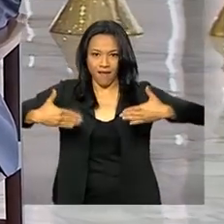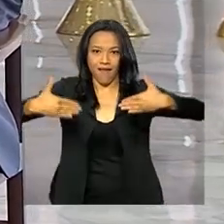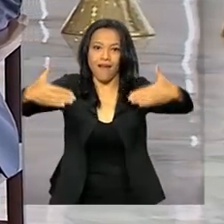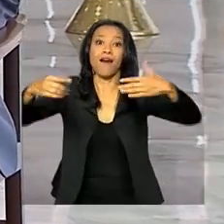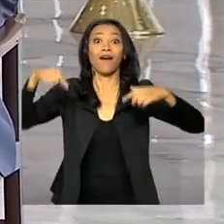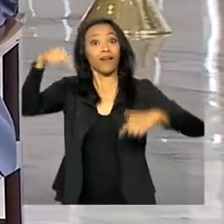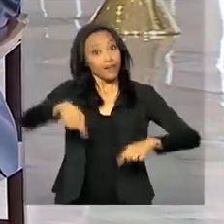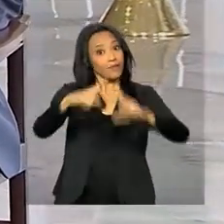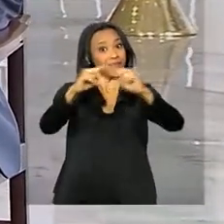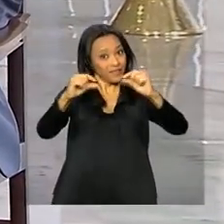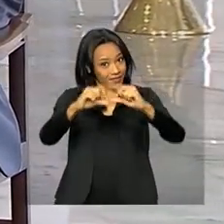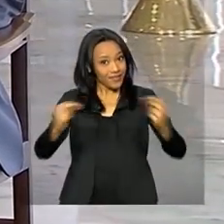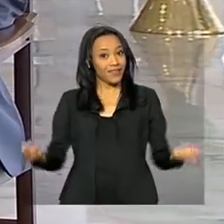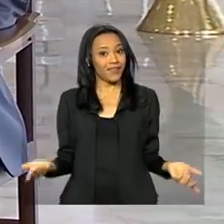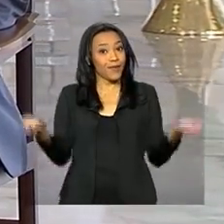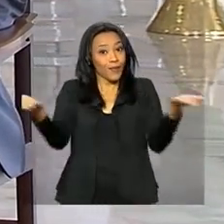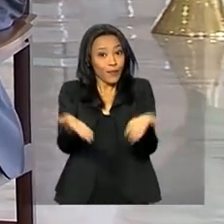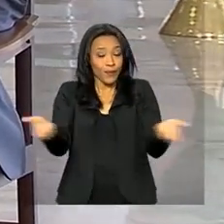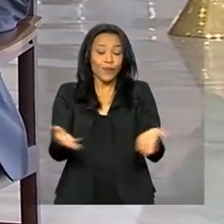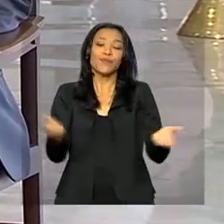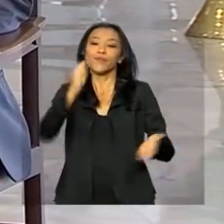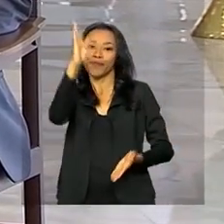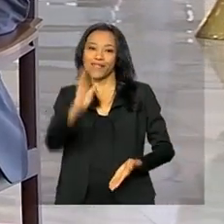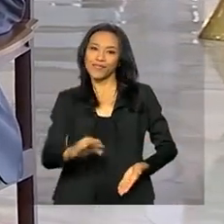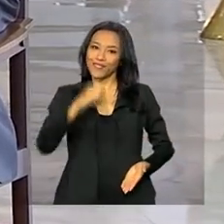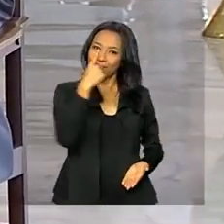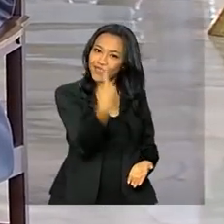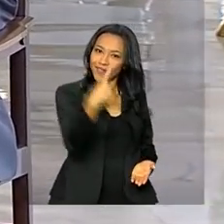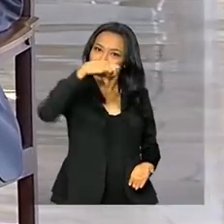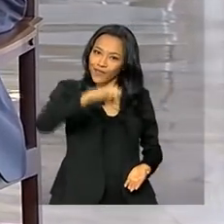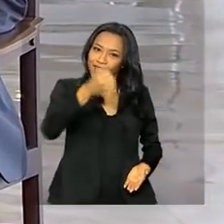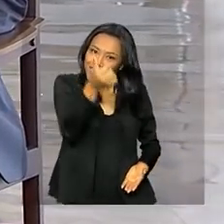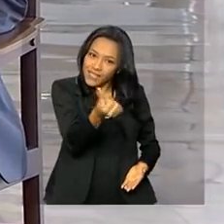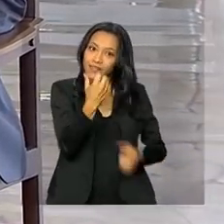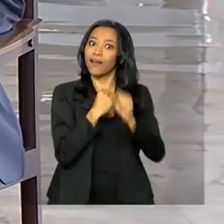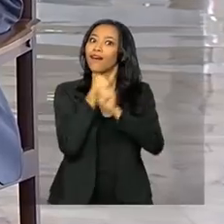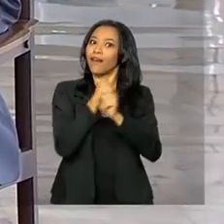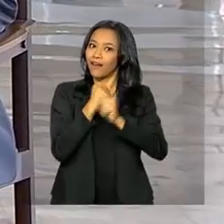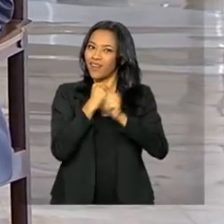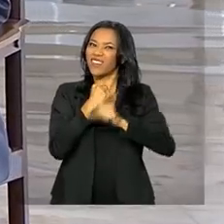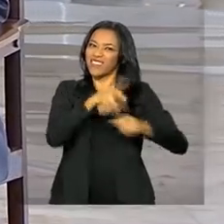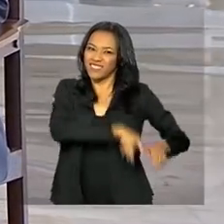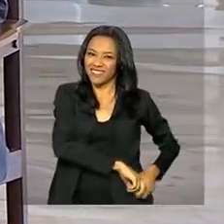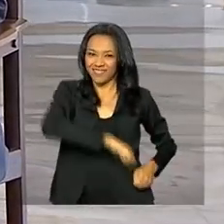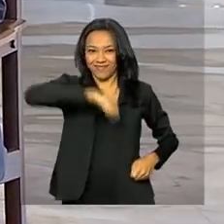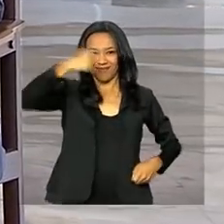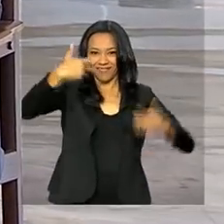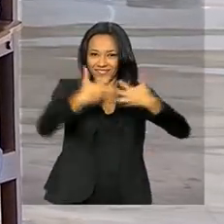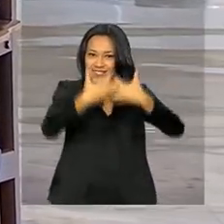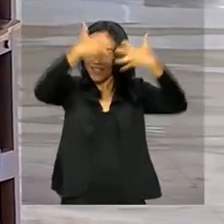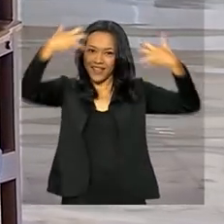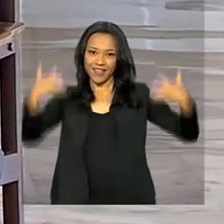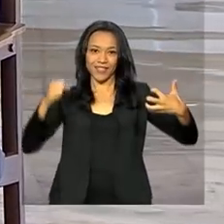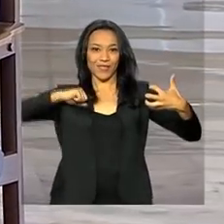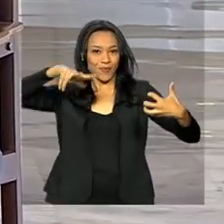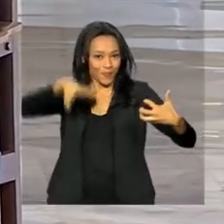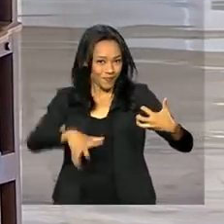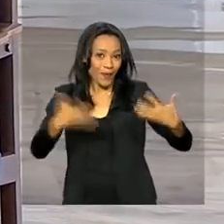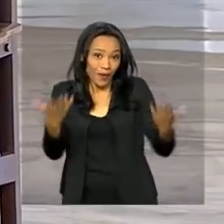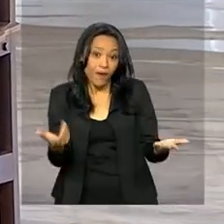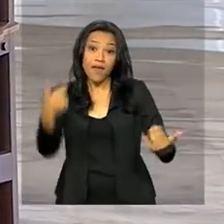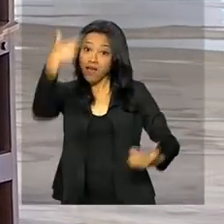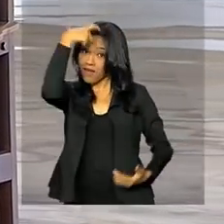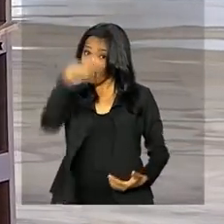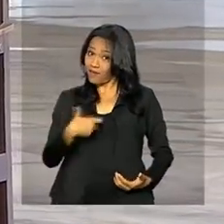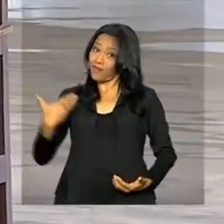em Brasília. Hoje o Brasil completa 196 anos de independência. Nesta transmissão, eu e o jornalista Roberto